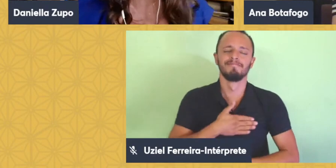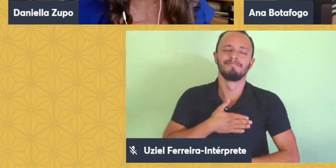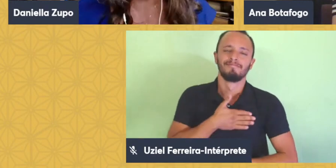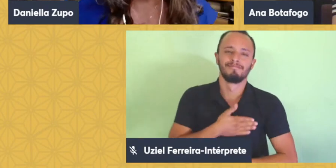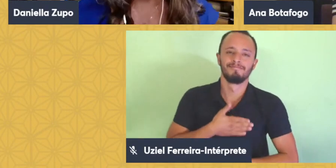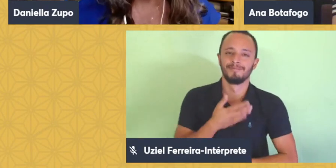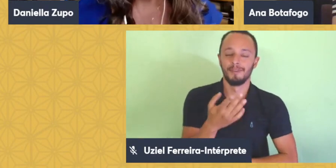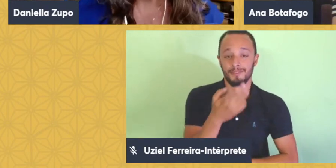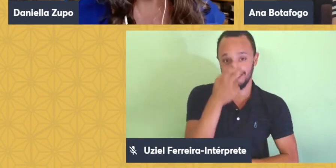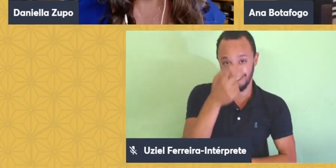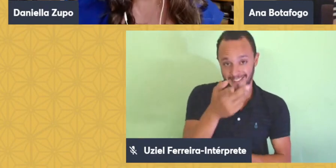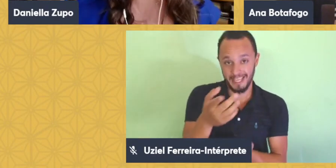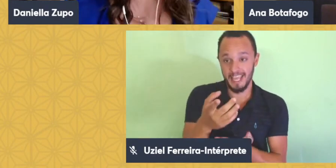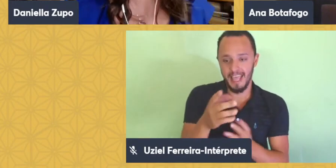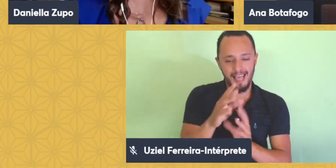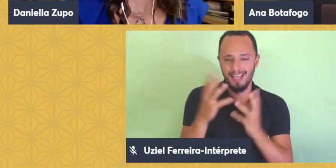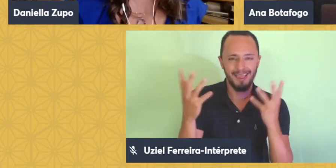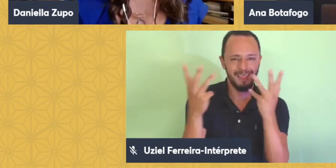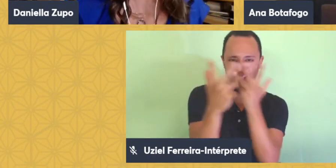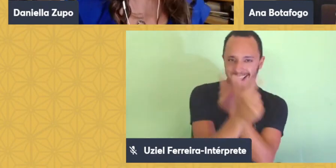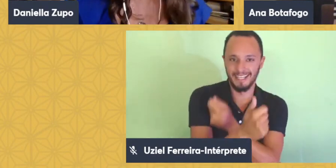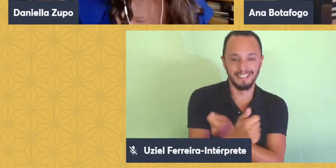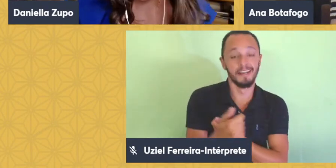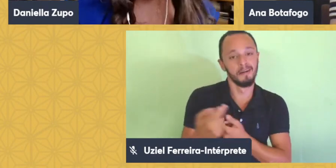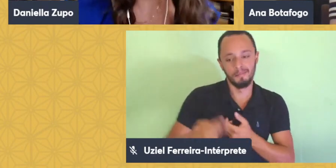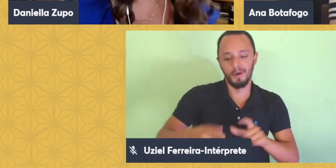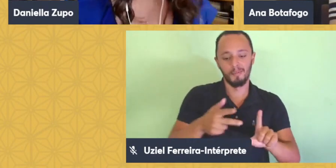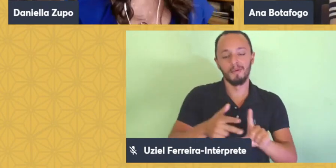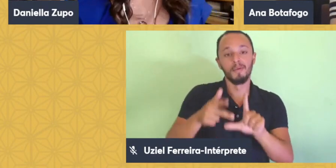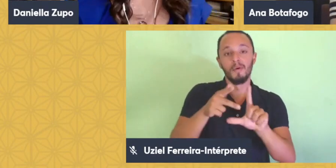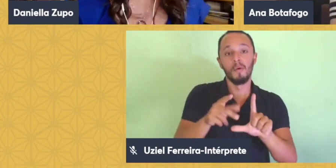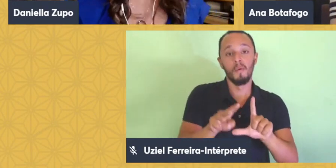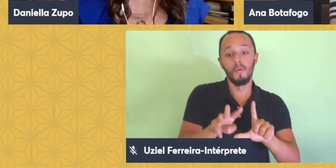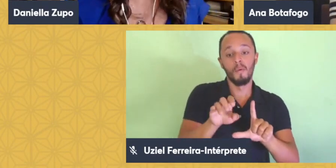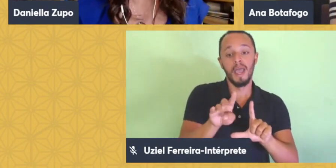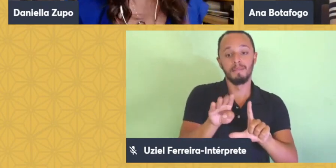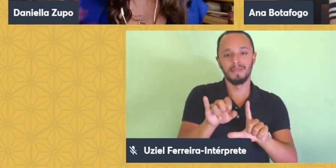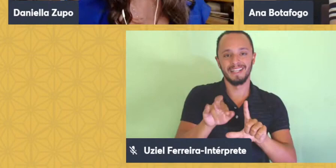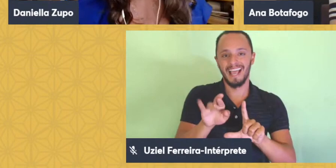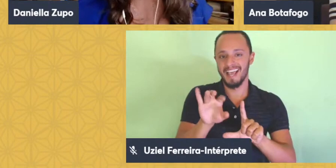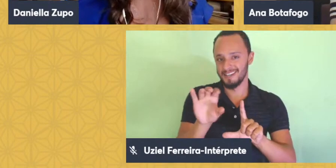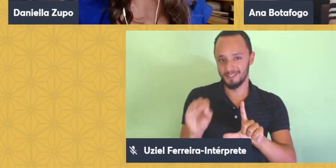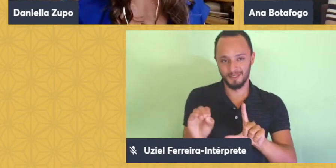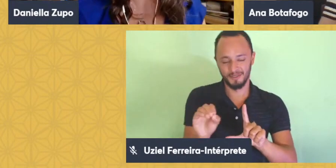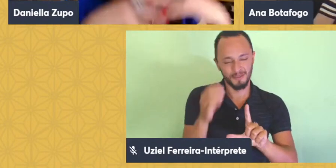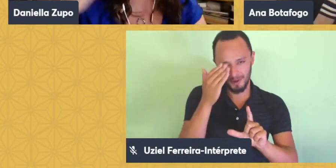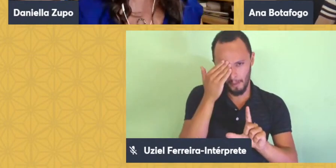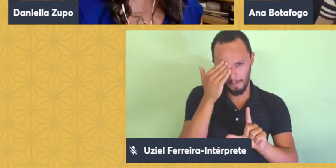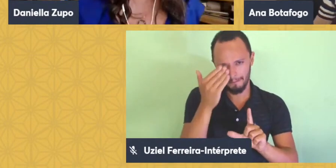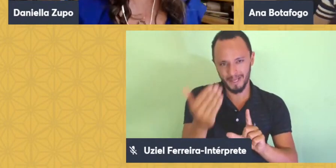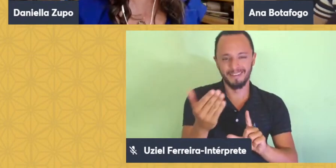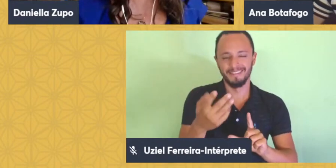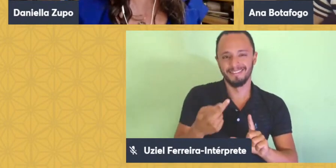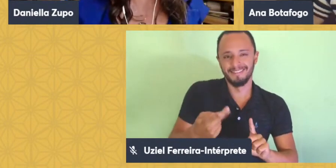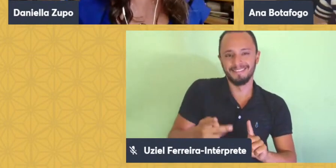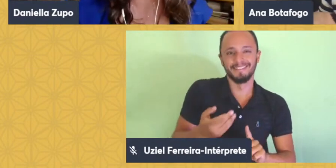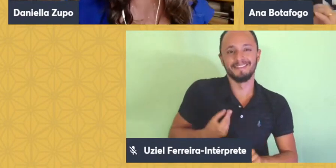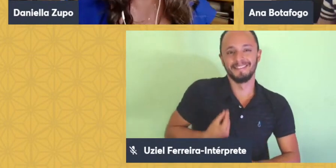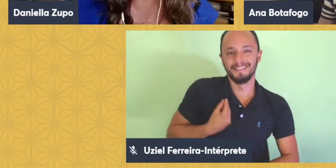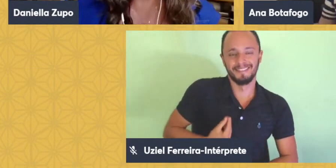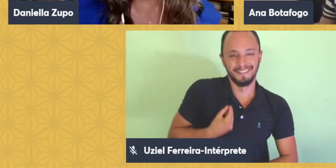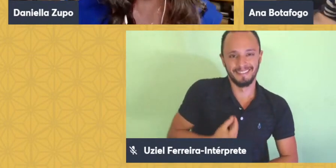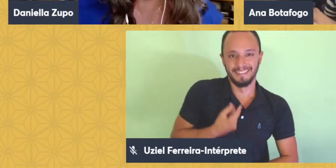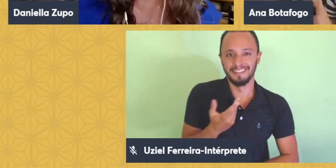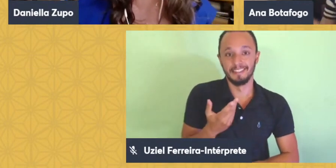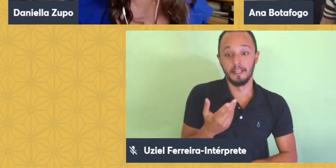nessa linda abertura desta segunda edição do seminário muito obrigada por estar aqui com a gente a falando dessa